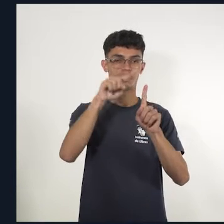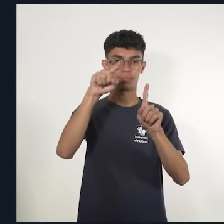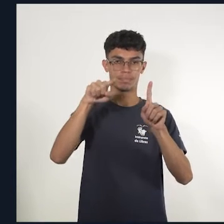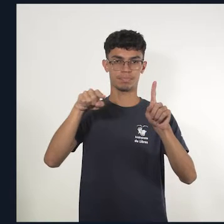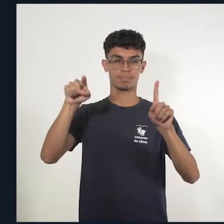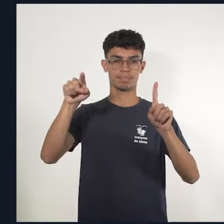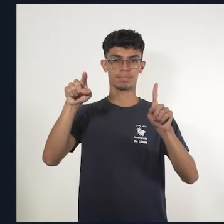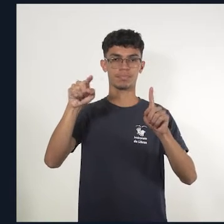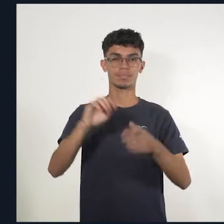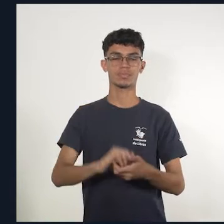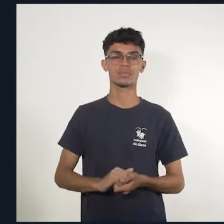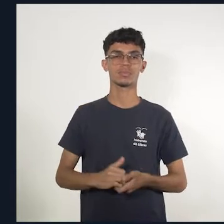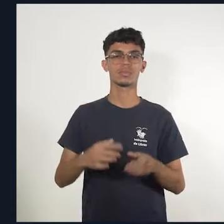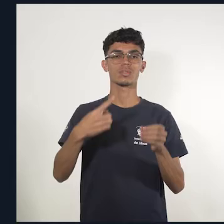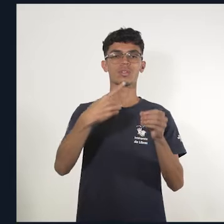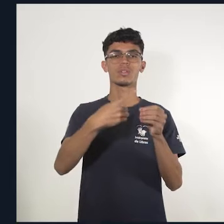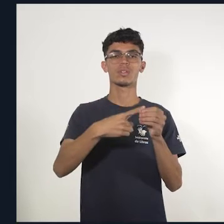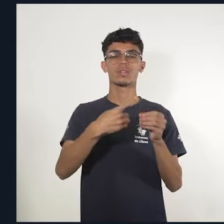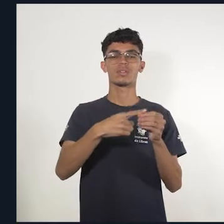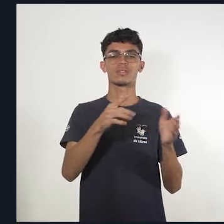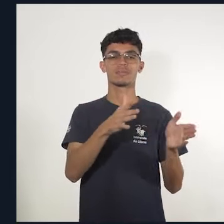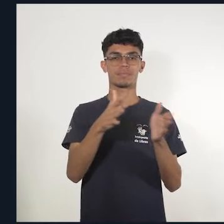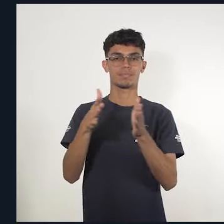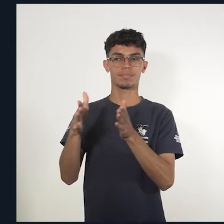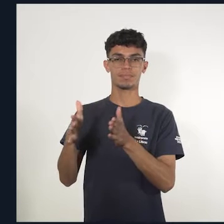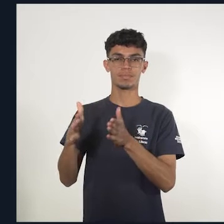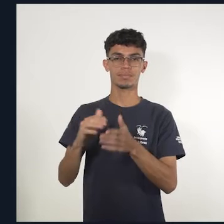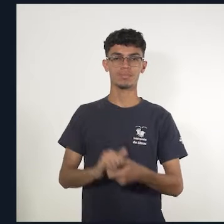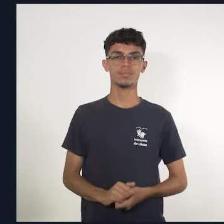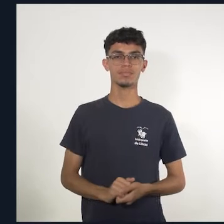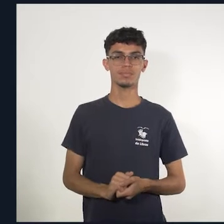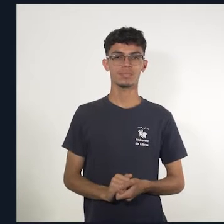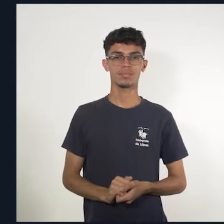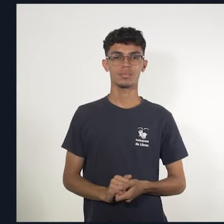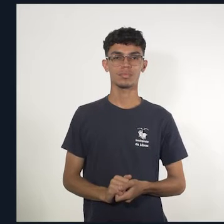pandemia aqui na cidade por faixa,